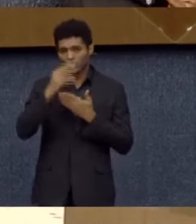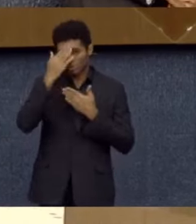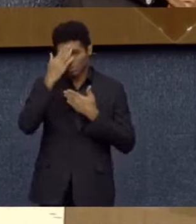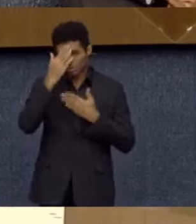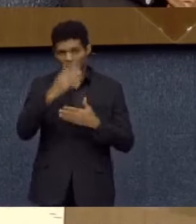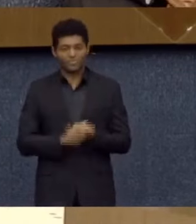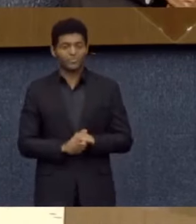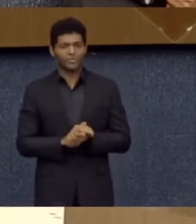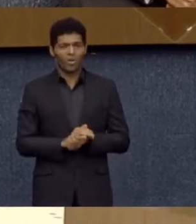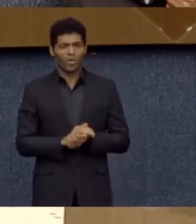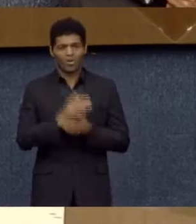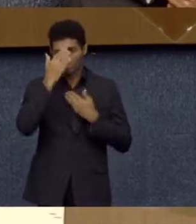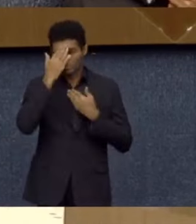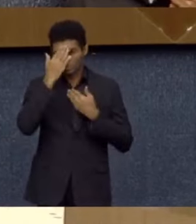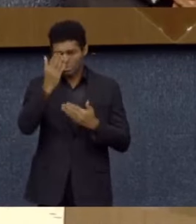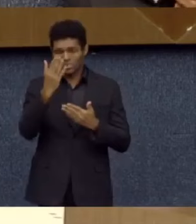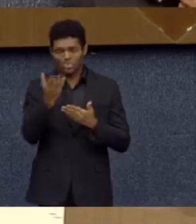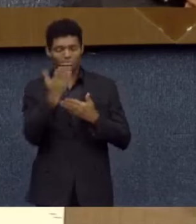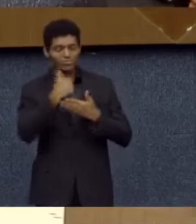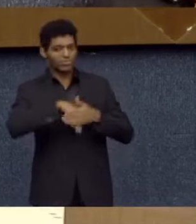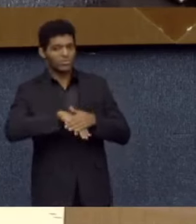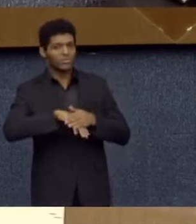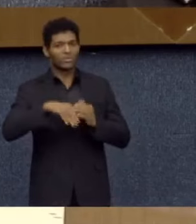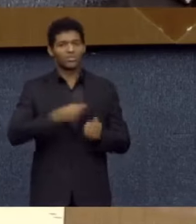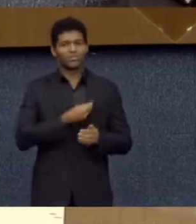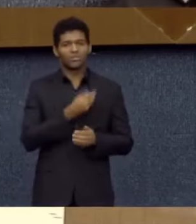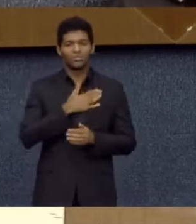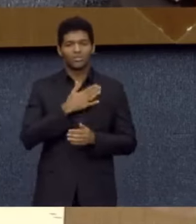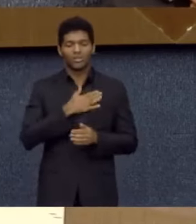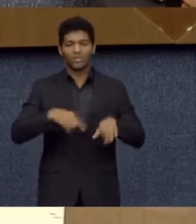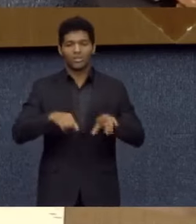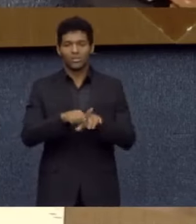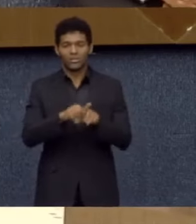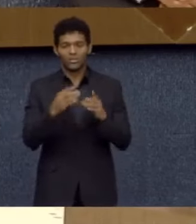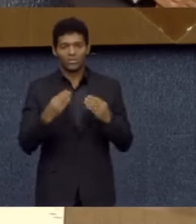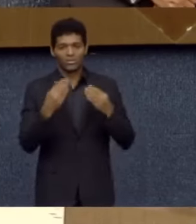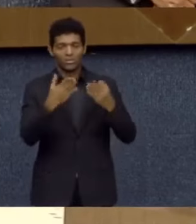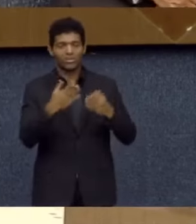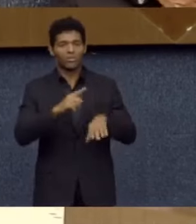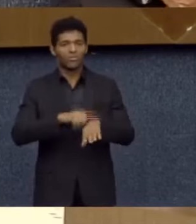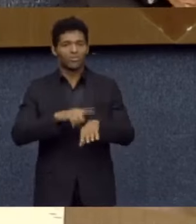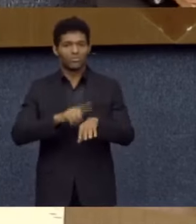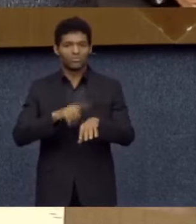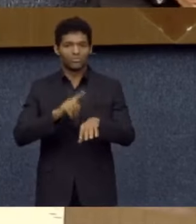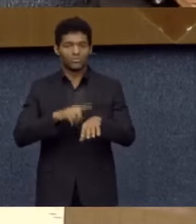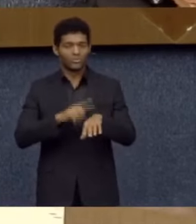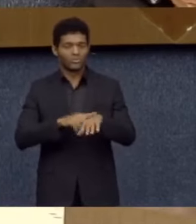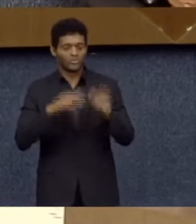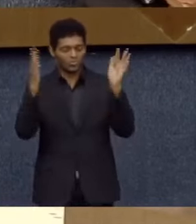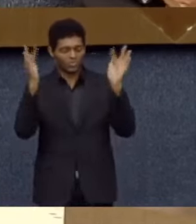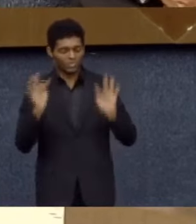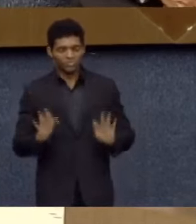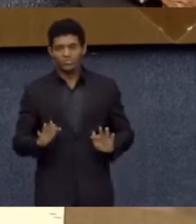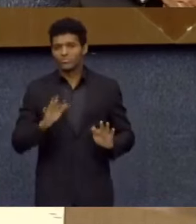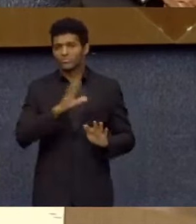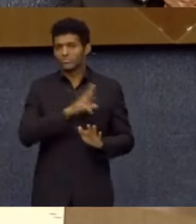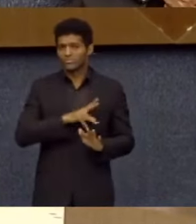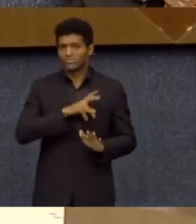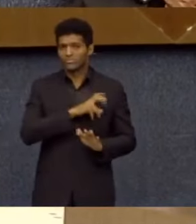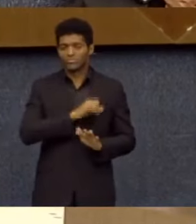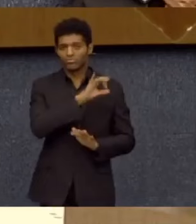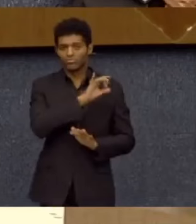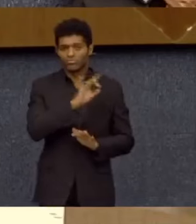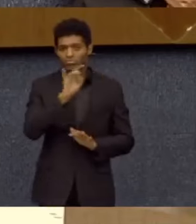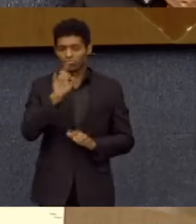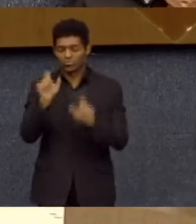existirem na minha vida e por proporcionarem momentos mágicos e de pura felicidade. Amo cada um de vocês.